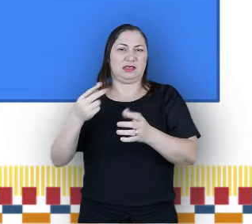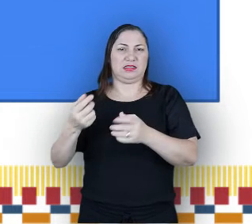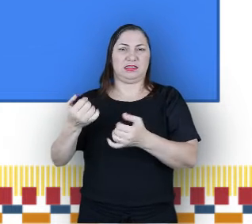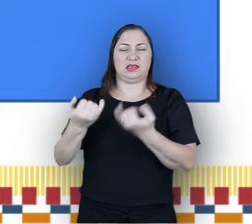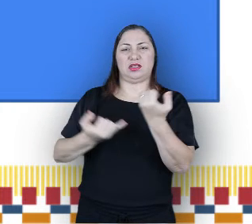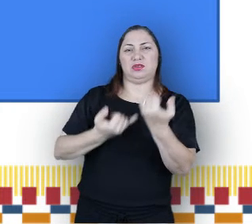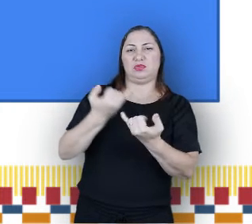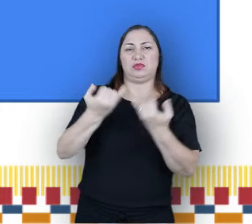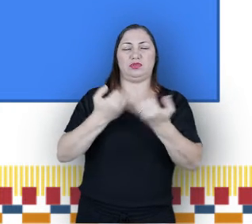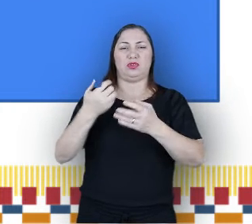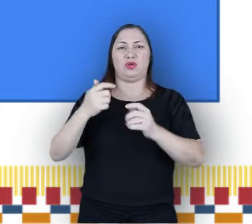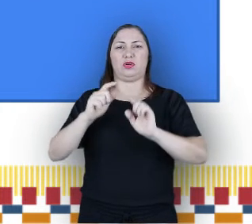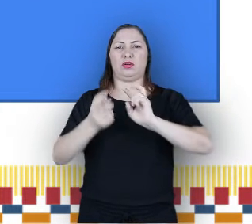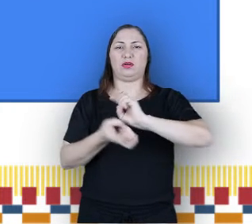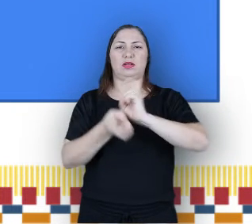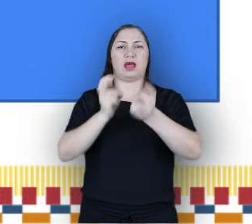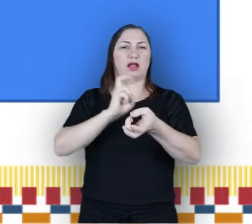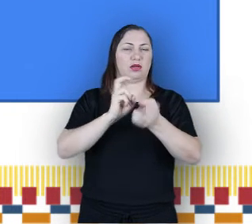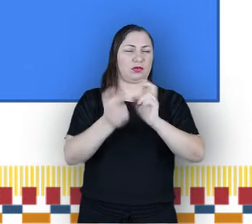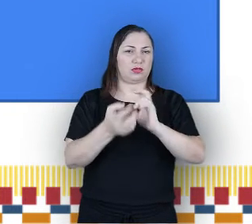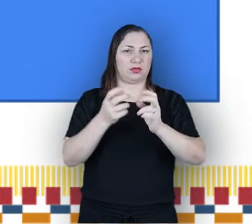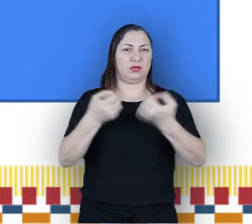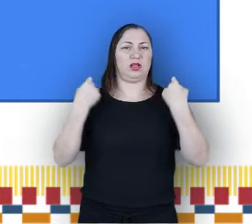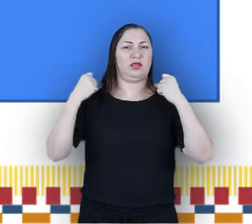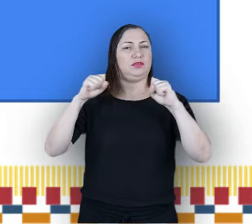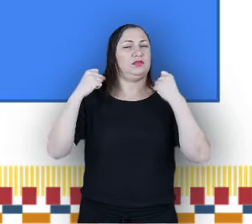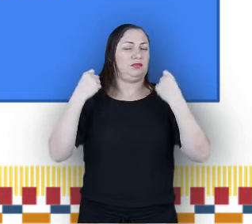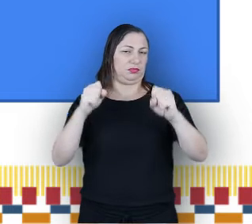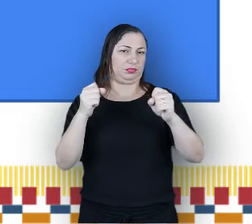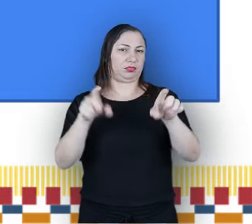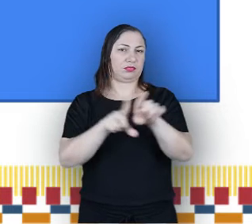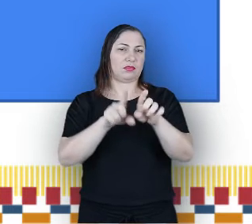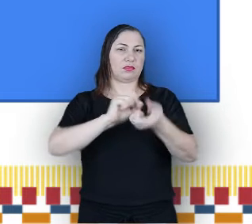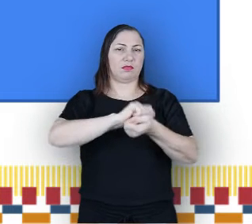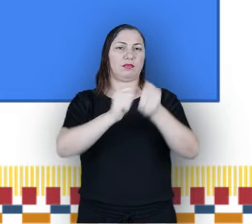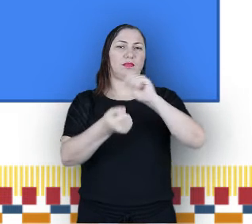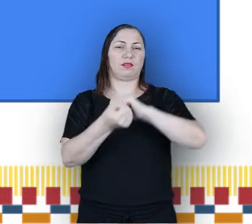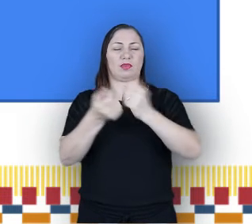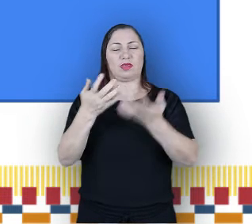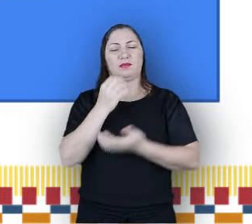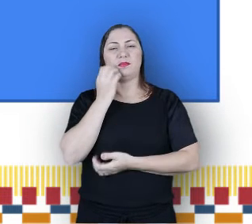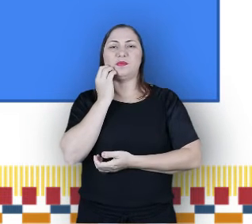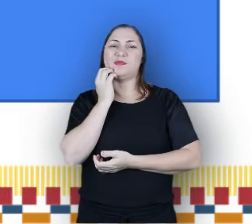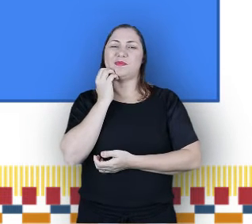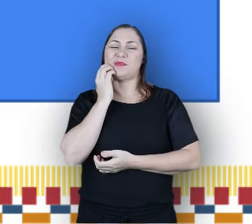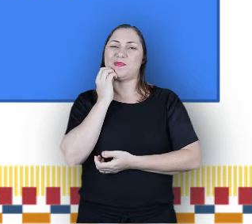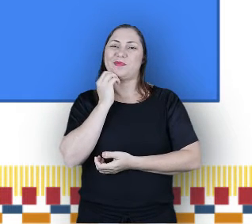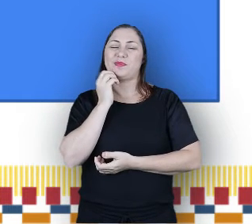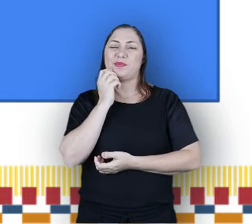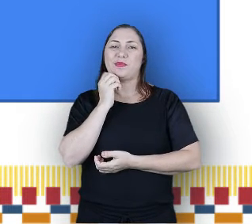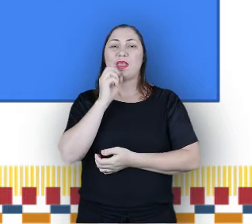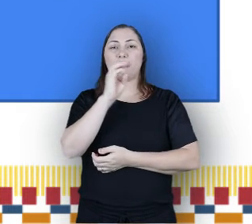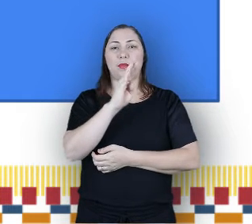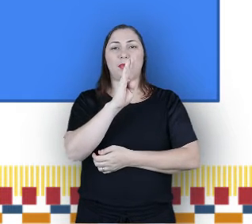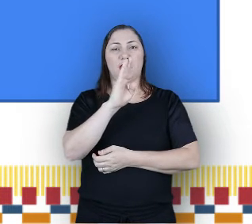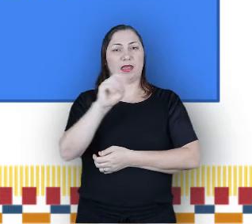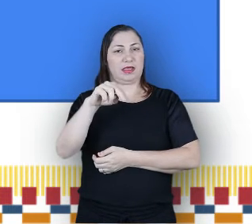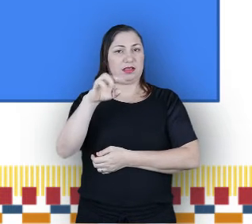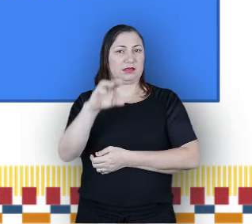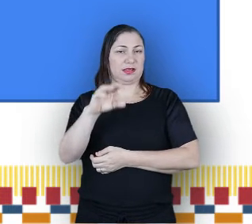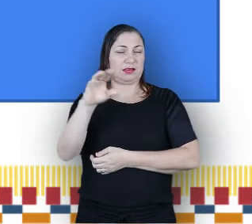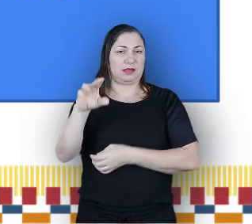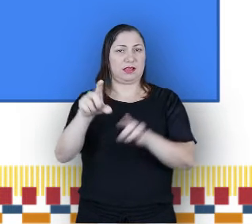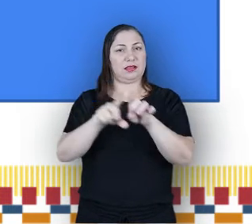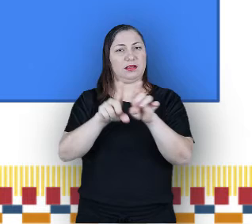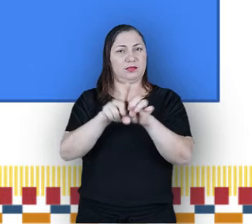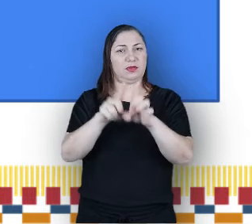textos e desenvolverão as suas interpretações a respeito da dança, do jogo, da luta, ginástica e do esporte, e passarão a compreendê-los